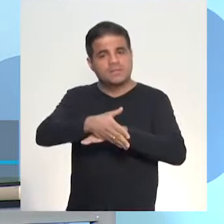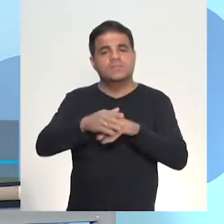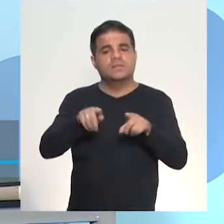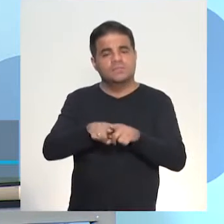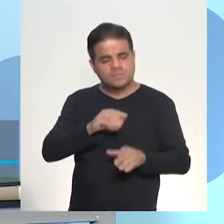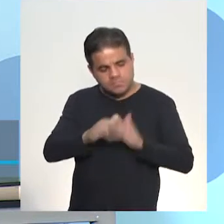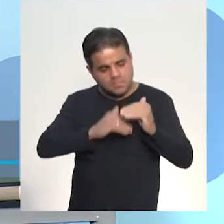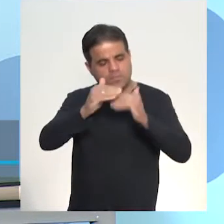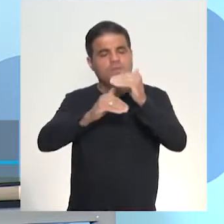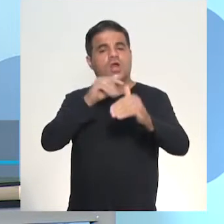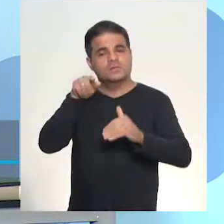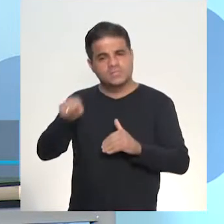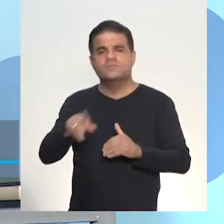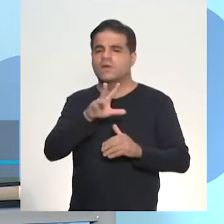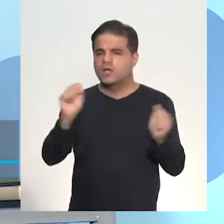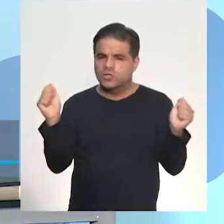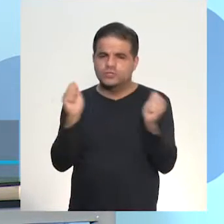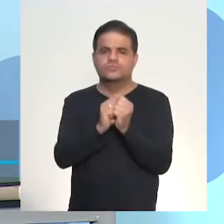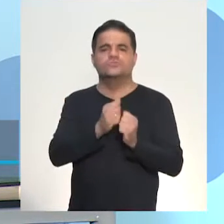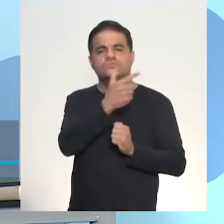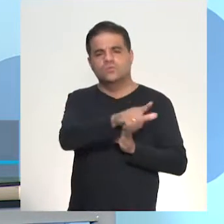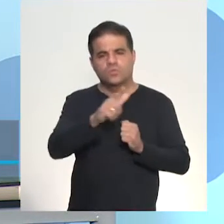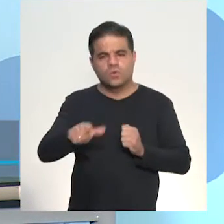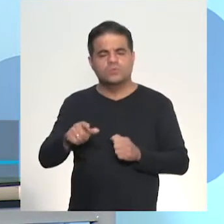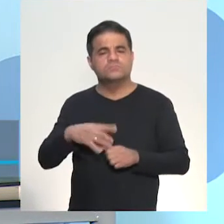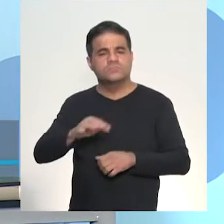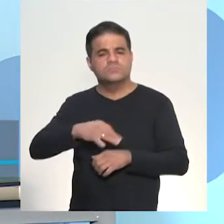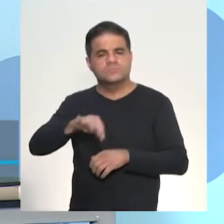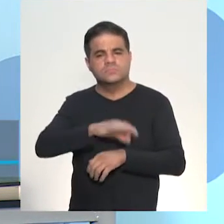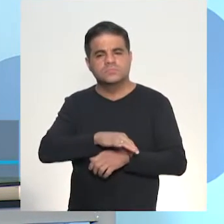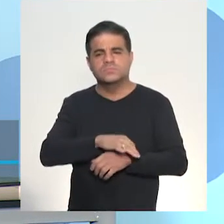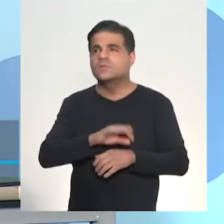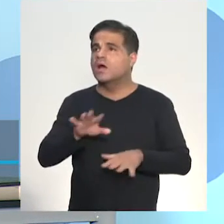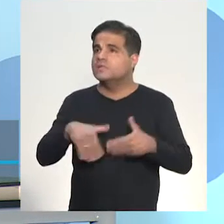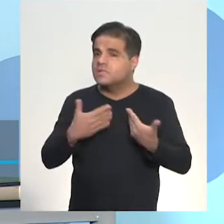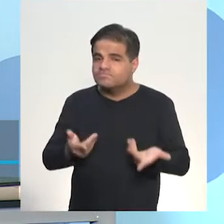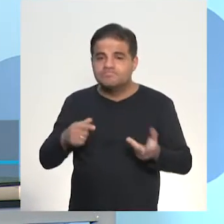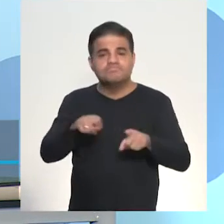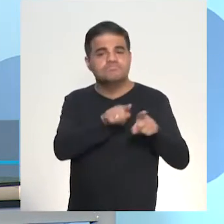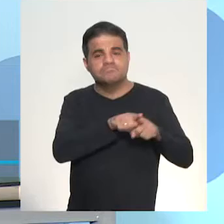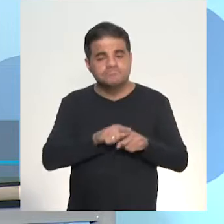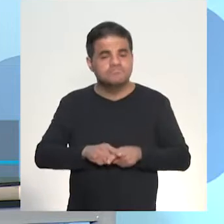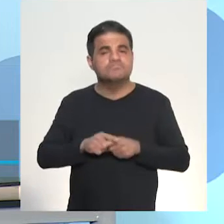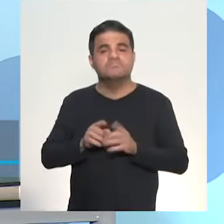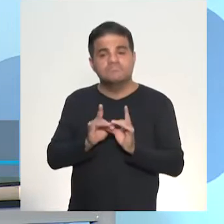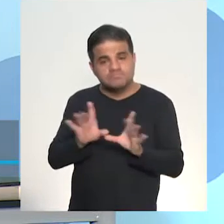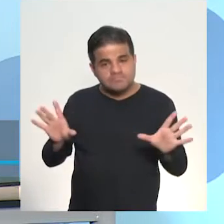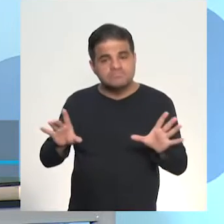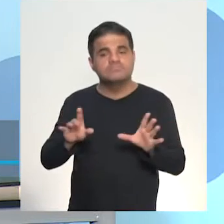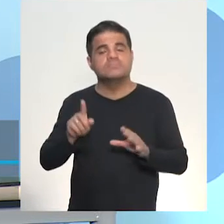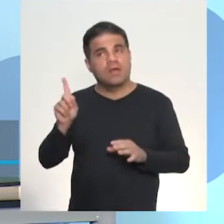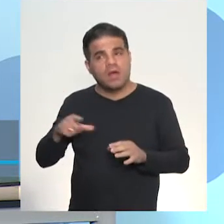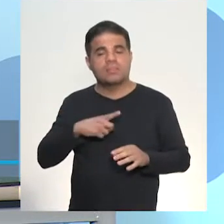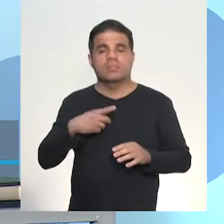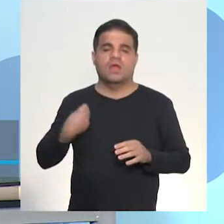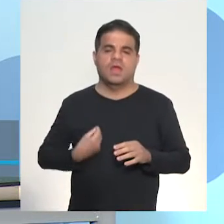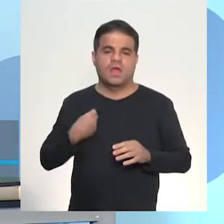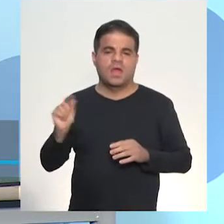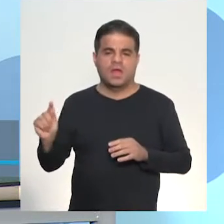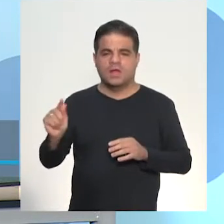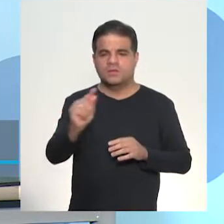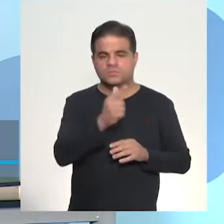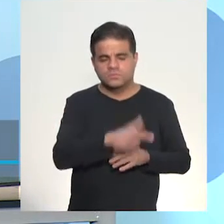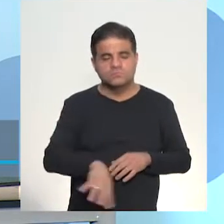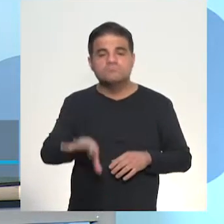desse processo, junto com outros insetos, às vezes até permitindo que existam